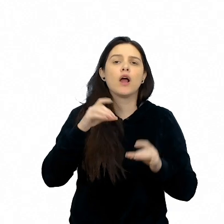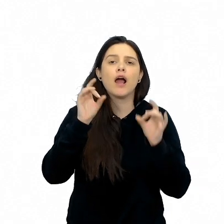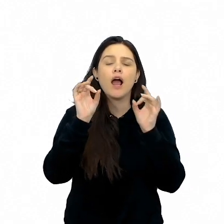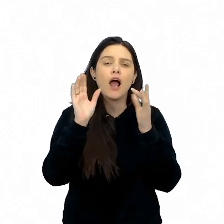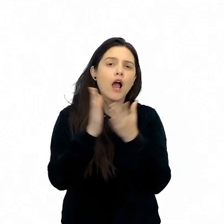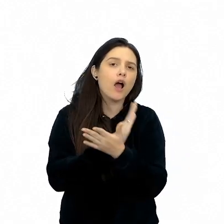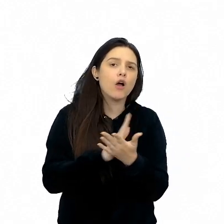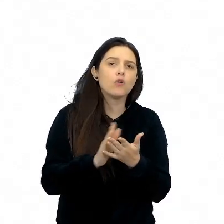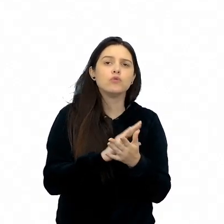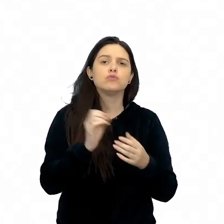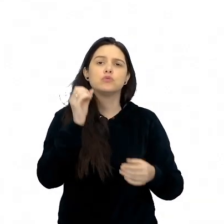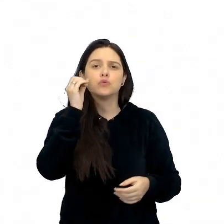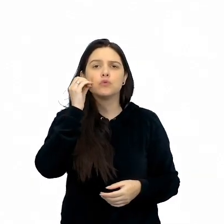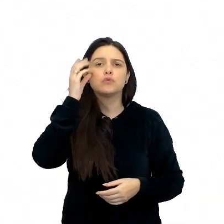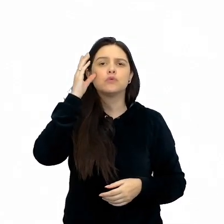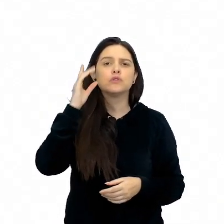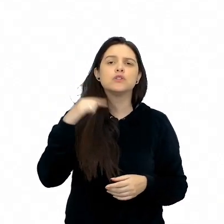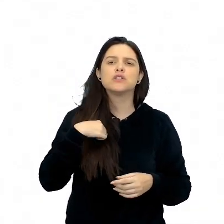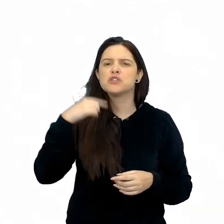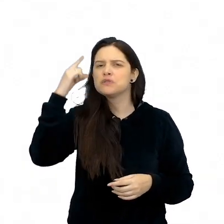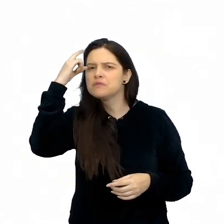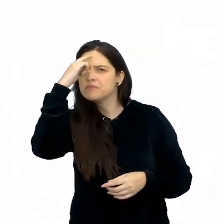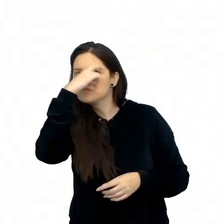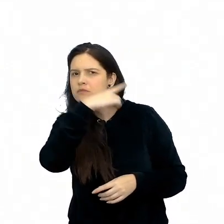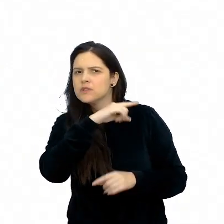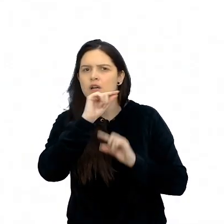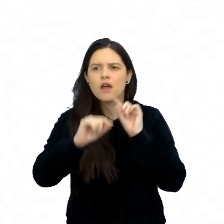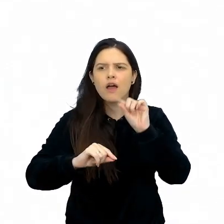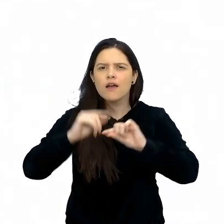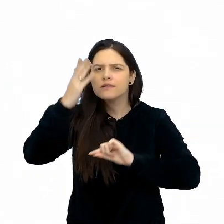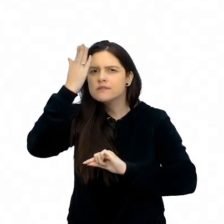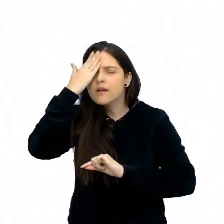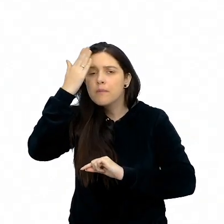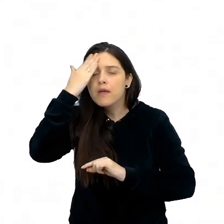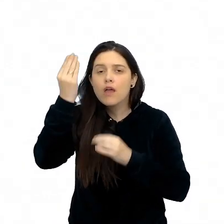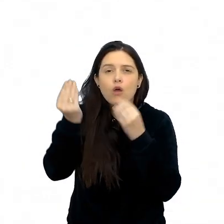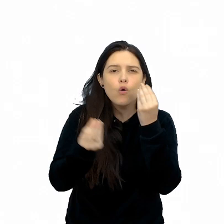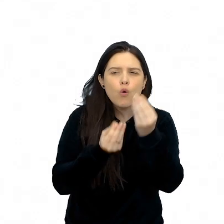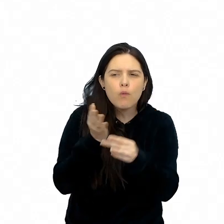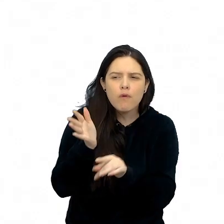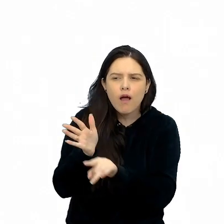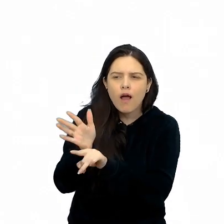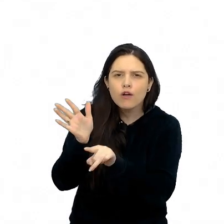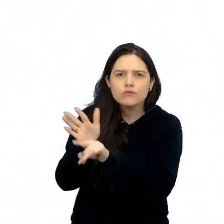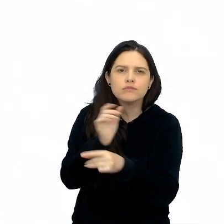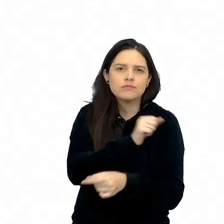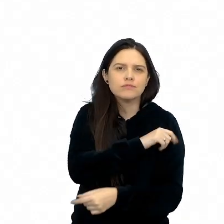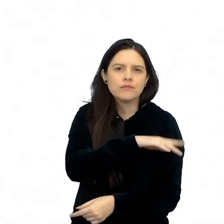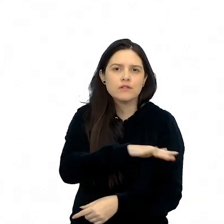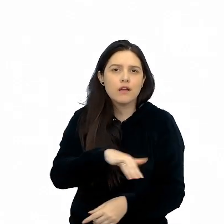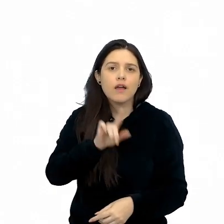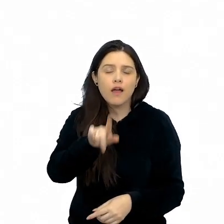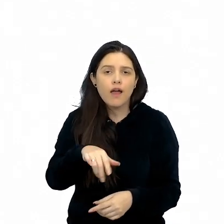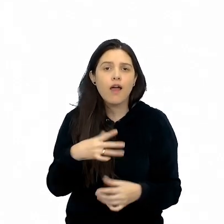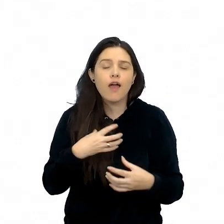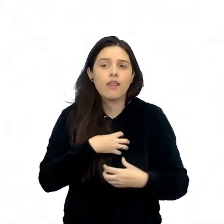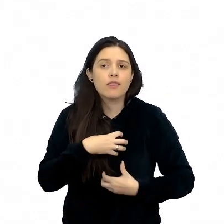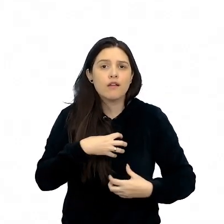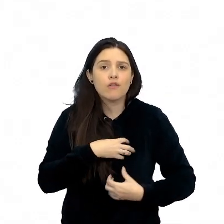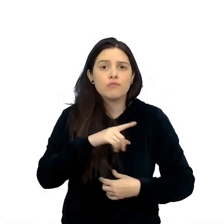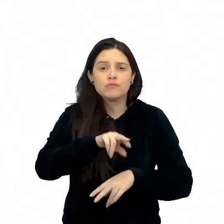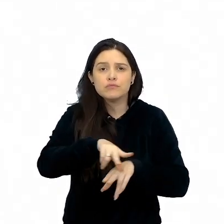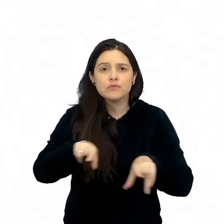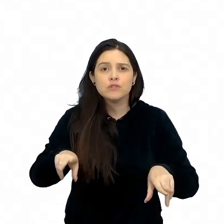auxiliar os estudantes em suas dificuldades, saber apontar a dificuldade dos estudantes e, dessa forma, auxiliá-los para